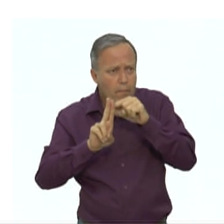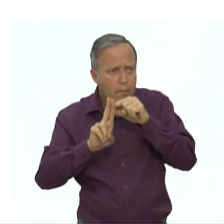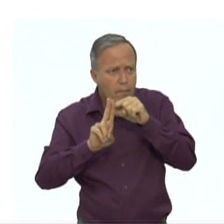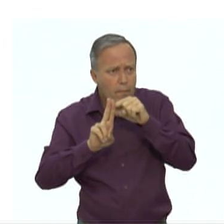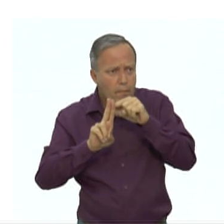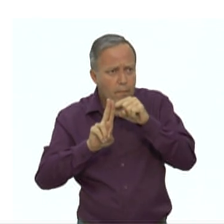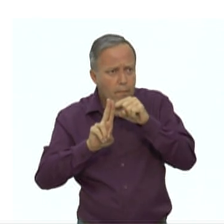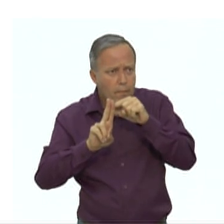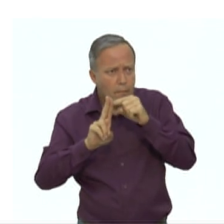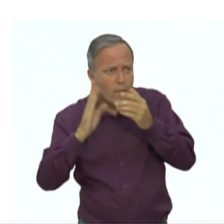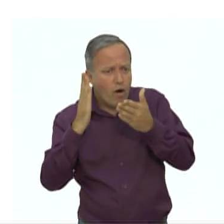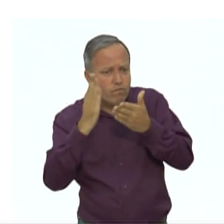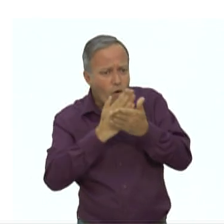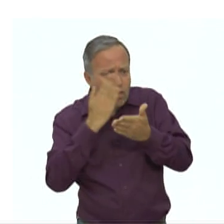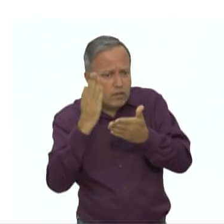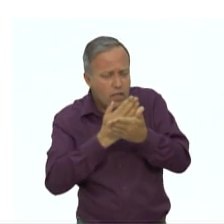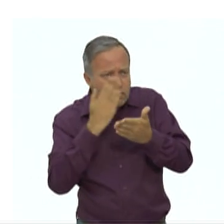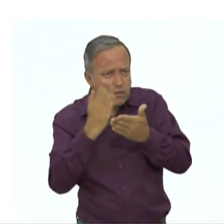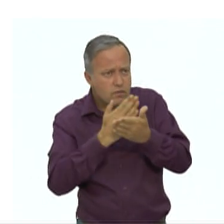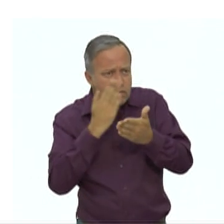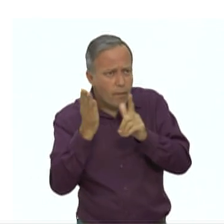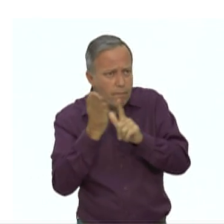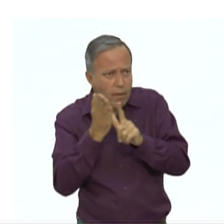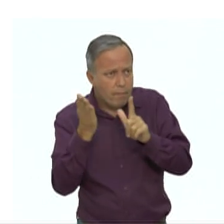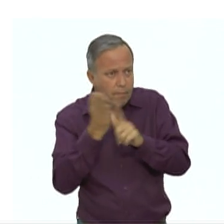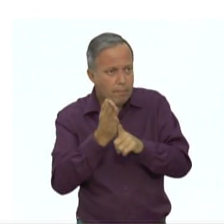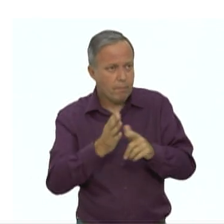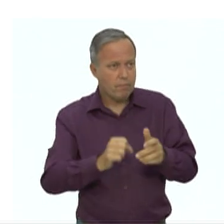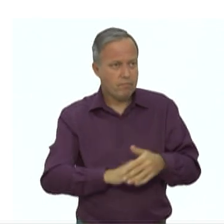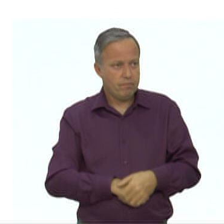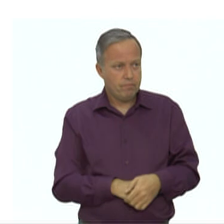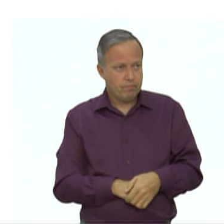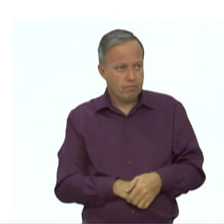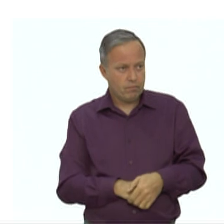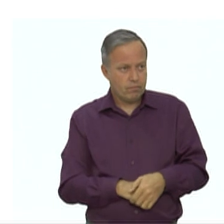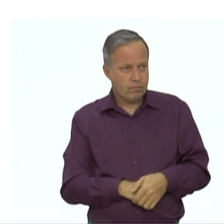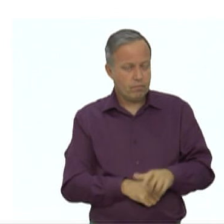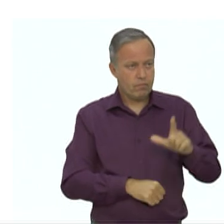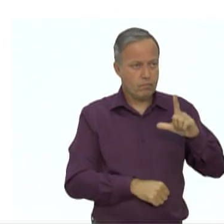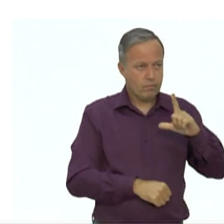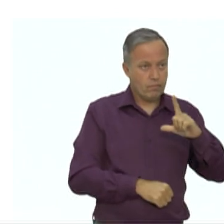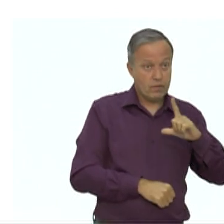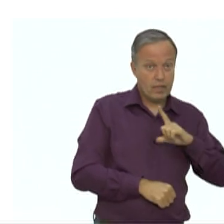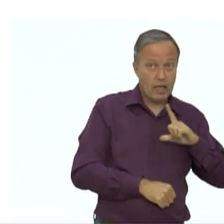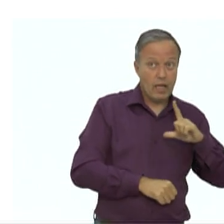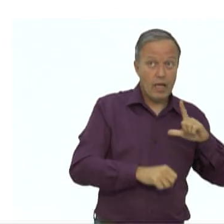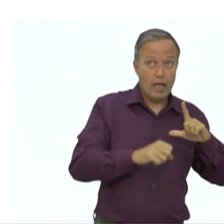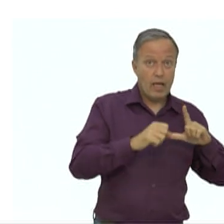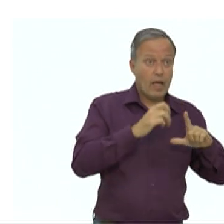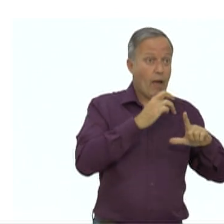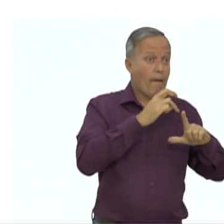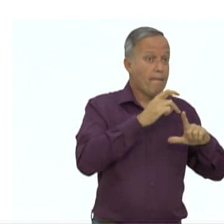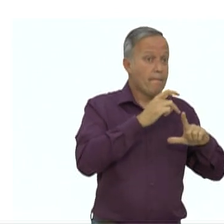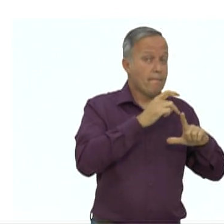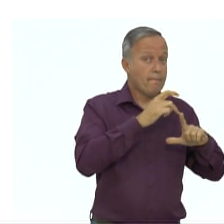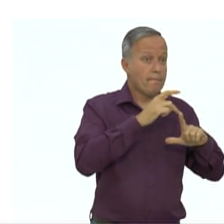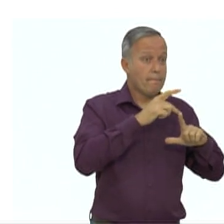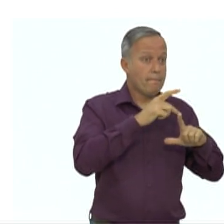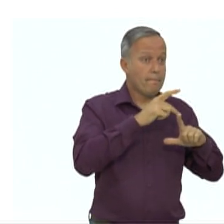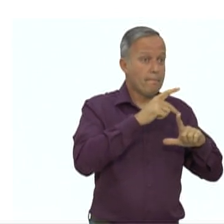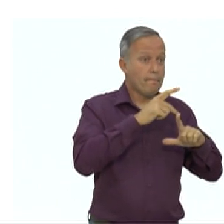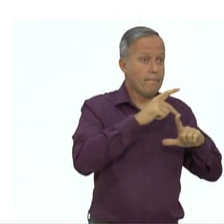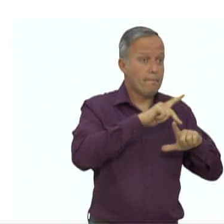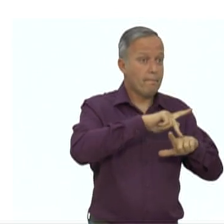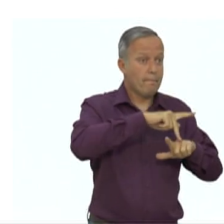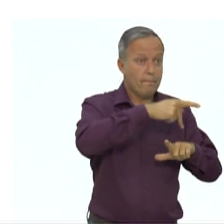de quaderno? Tá? Es de plata U ouro. Eu não posso colocar